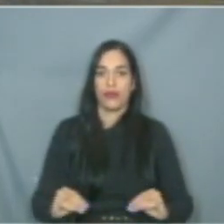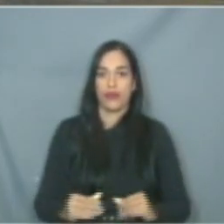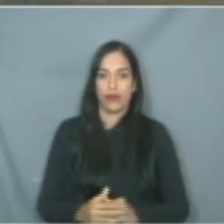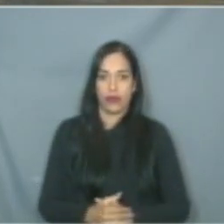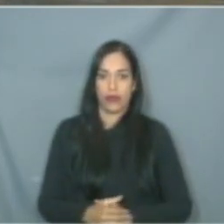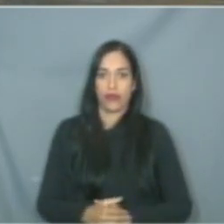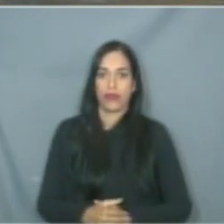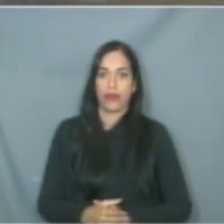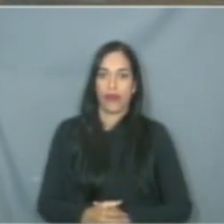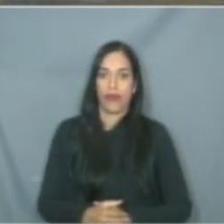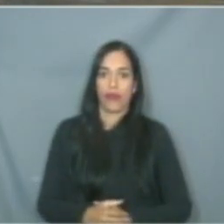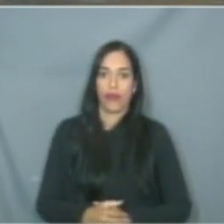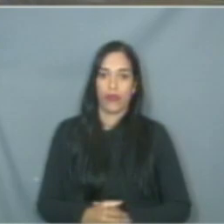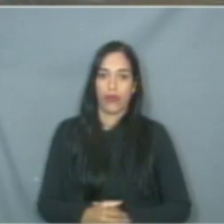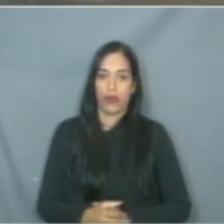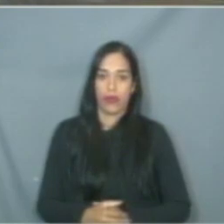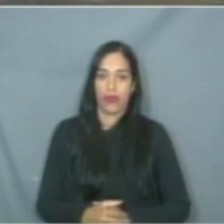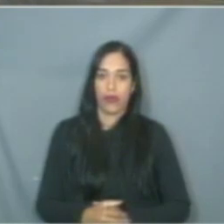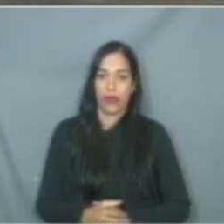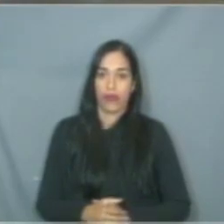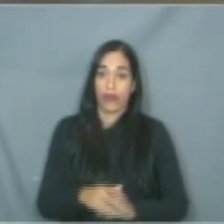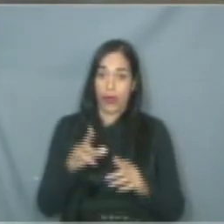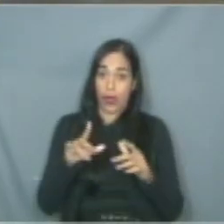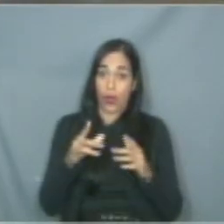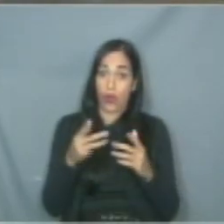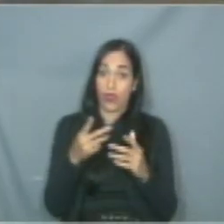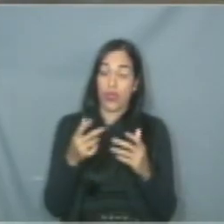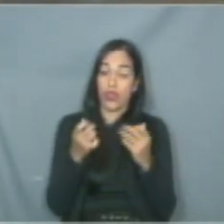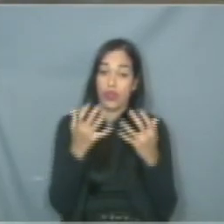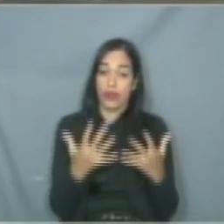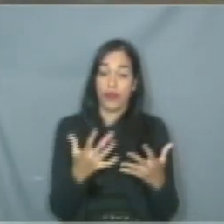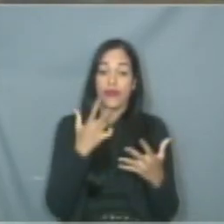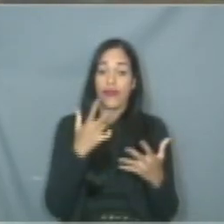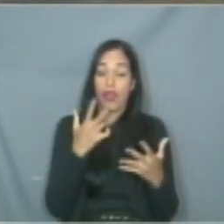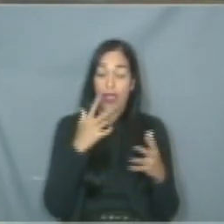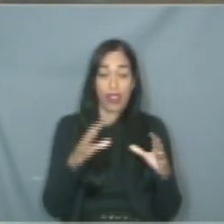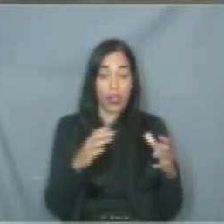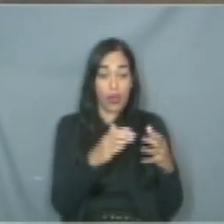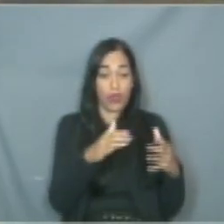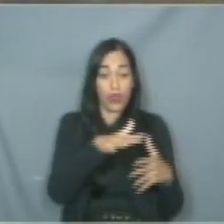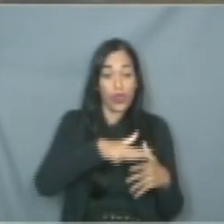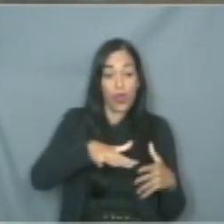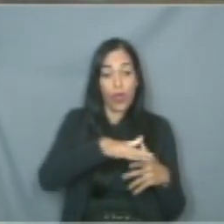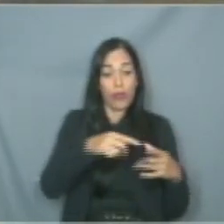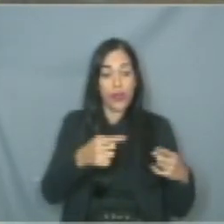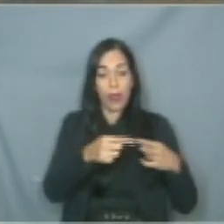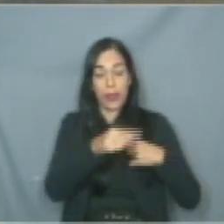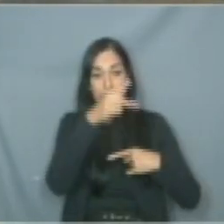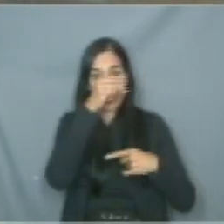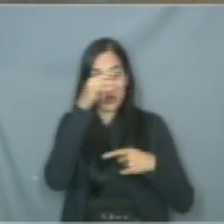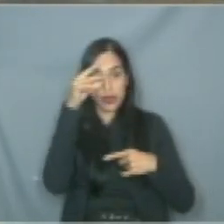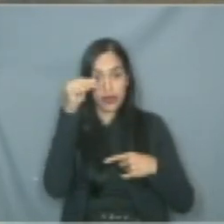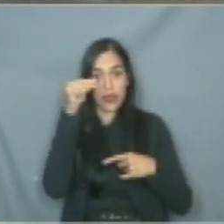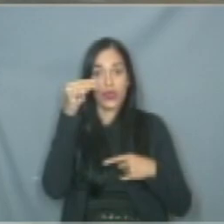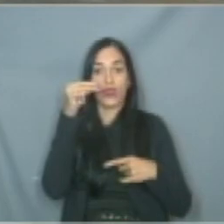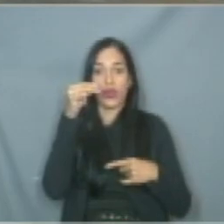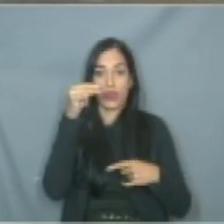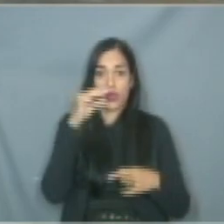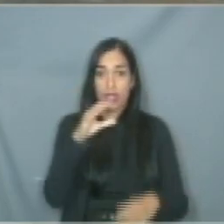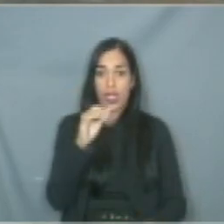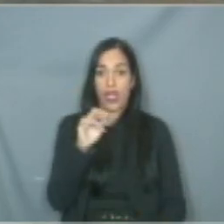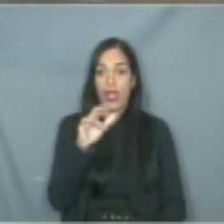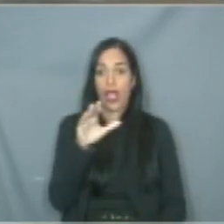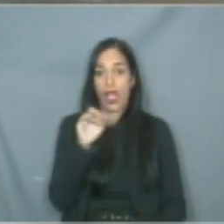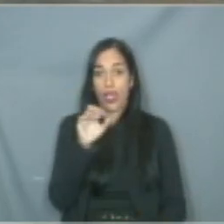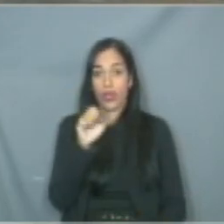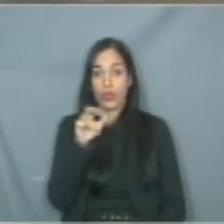que, diferente do que fala a oposição de uma maneira geral, vereador Carlos Muniz, a quem eu vou conceder a parte